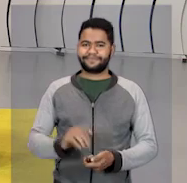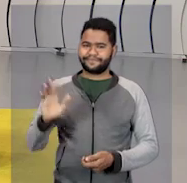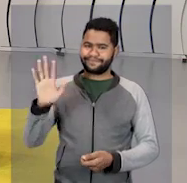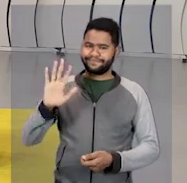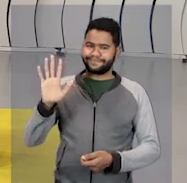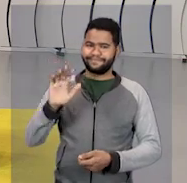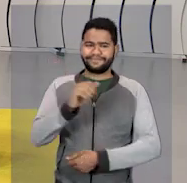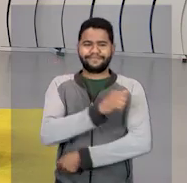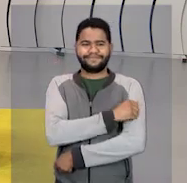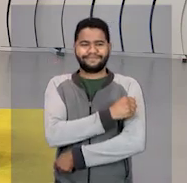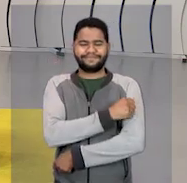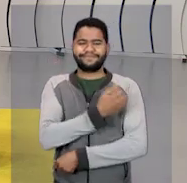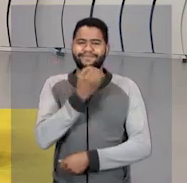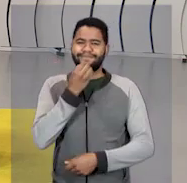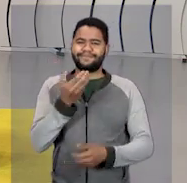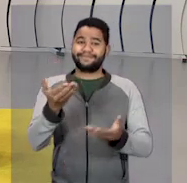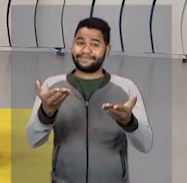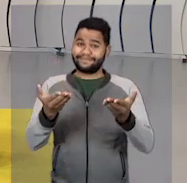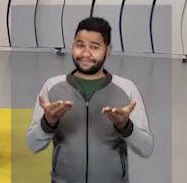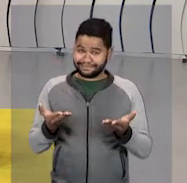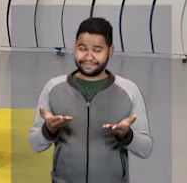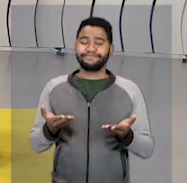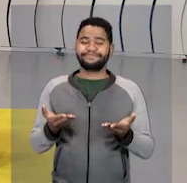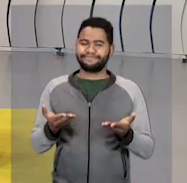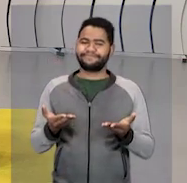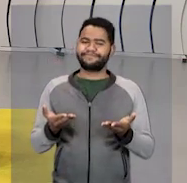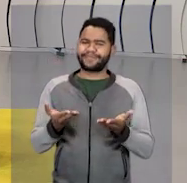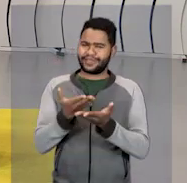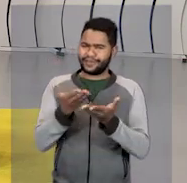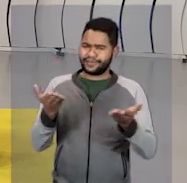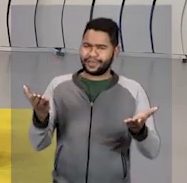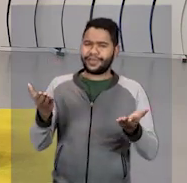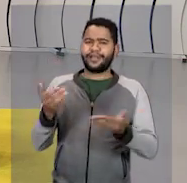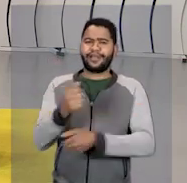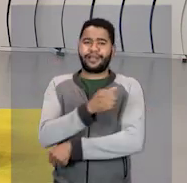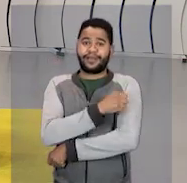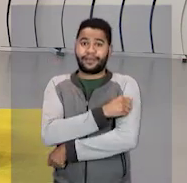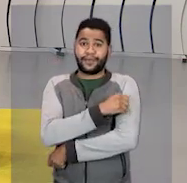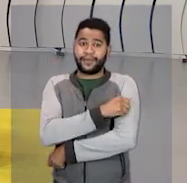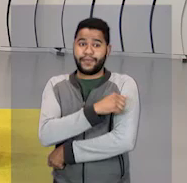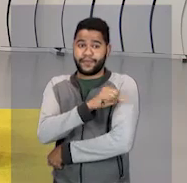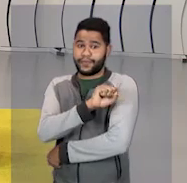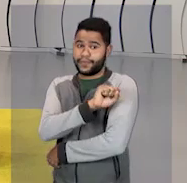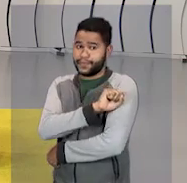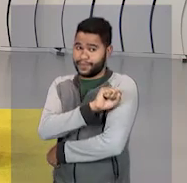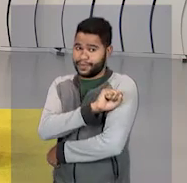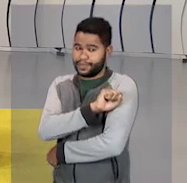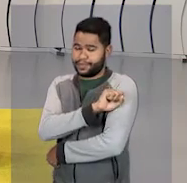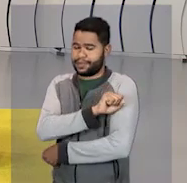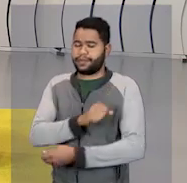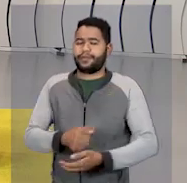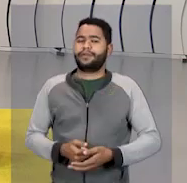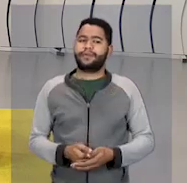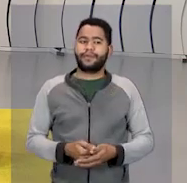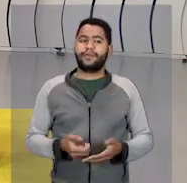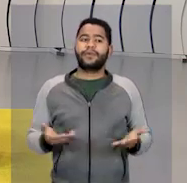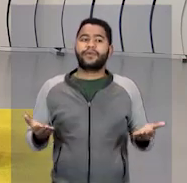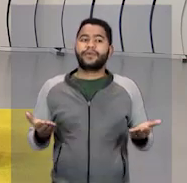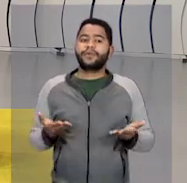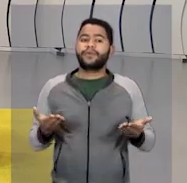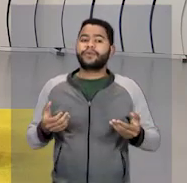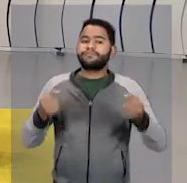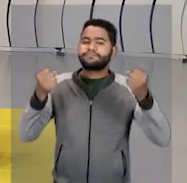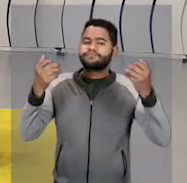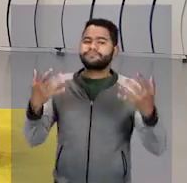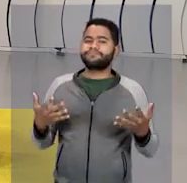Olá, aluno, seja muito bem-vindo. Para você que é estudante do 8º ano, hoje falaremos